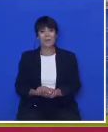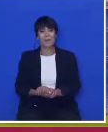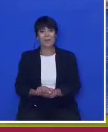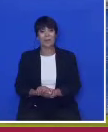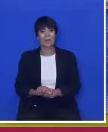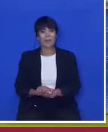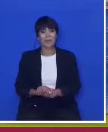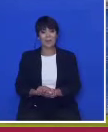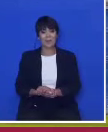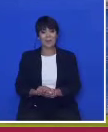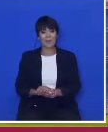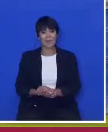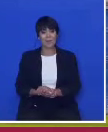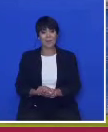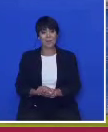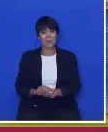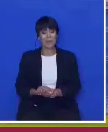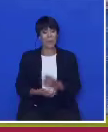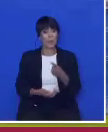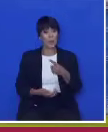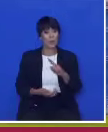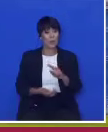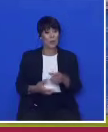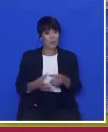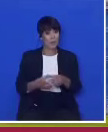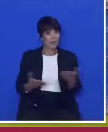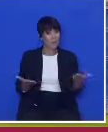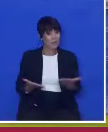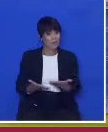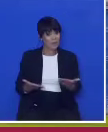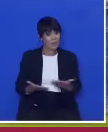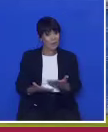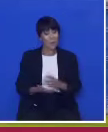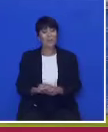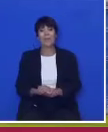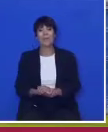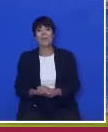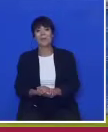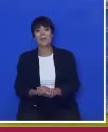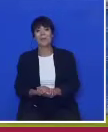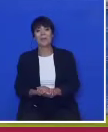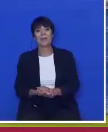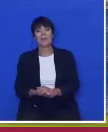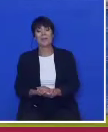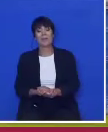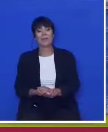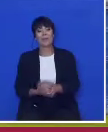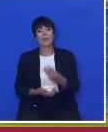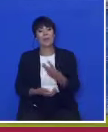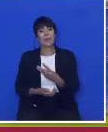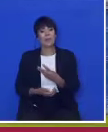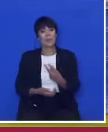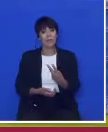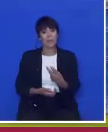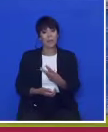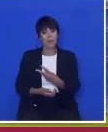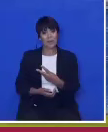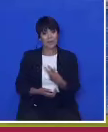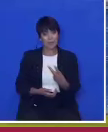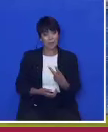chamar o sexto e último número do segundo sorteio da dupla cena. Bola amarela, número